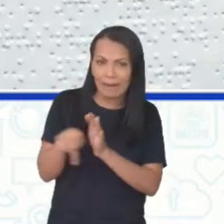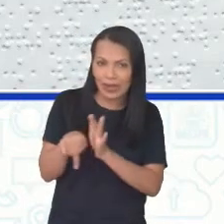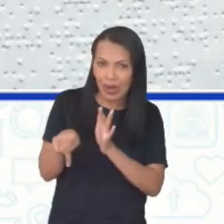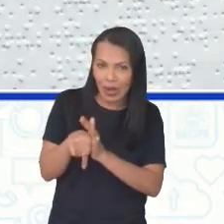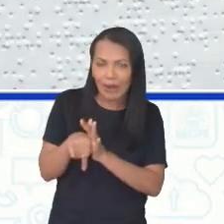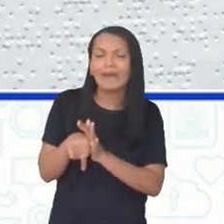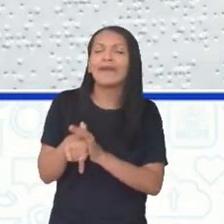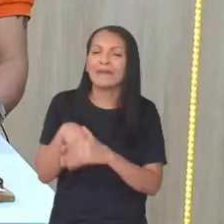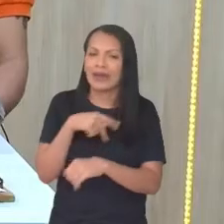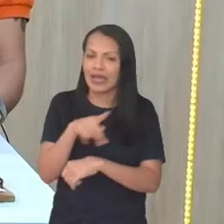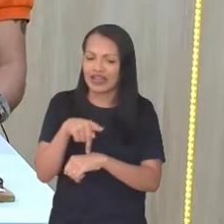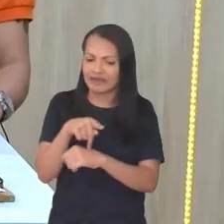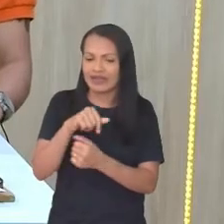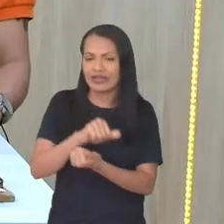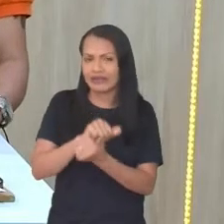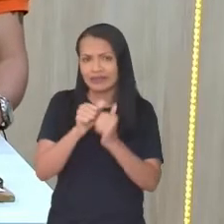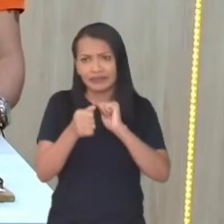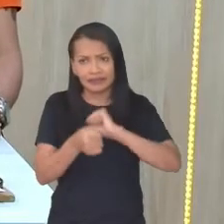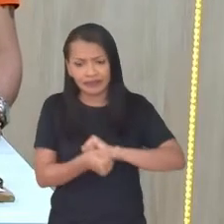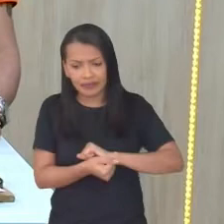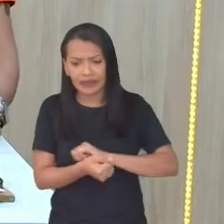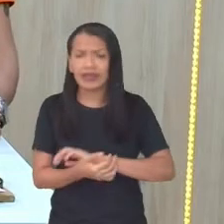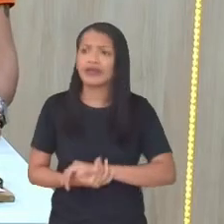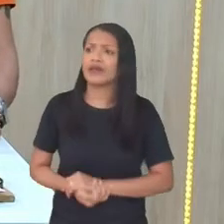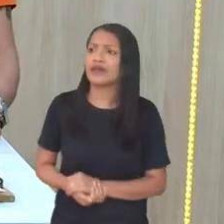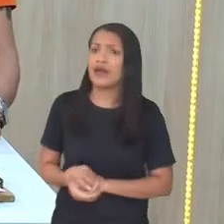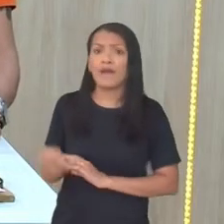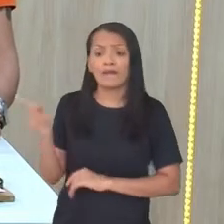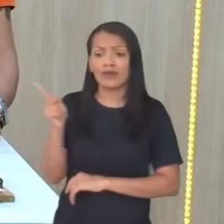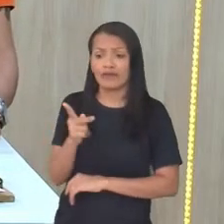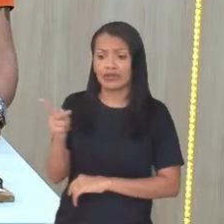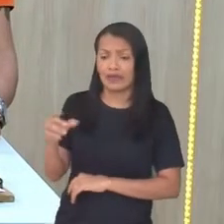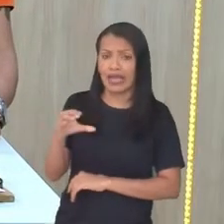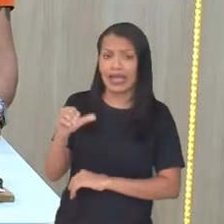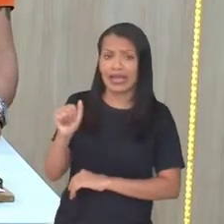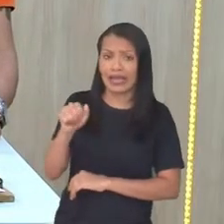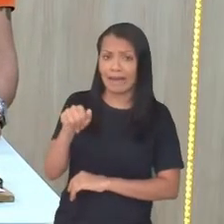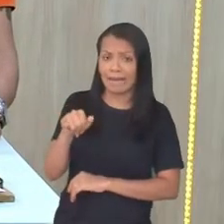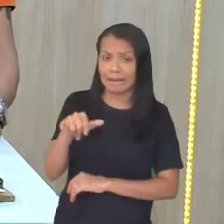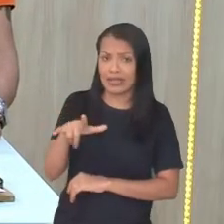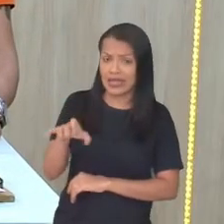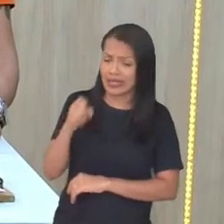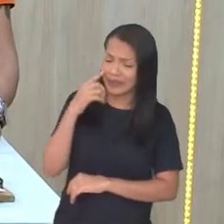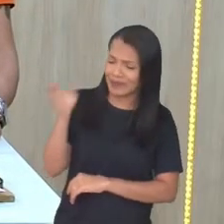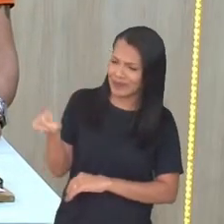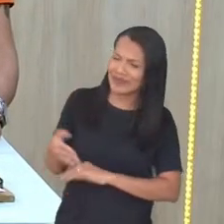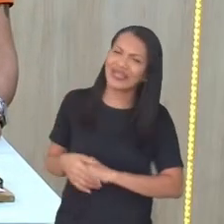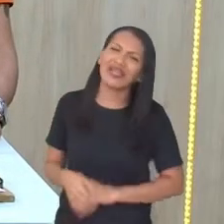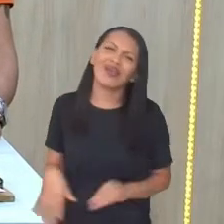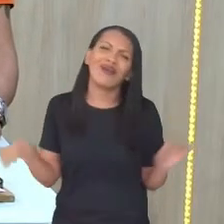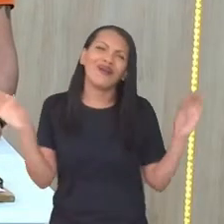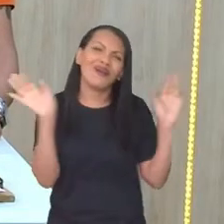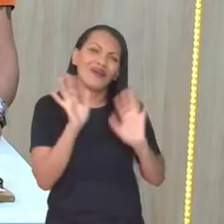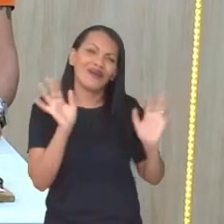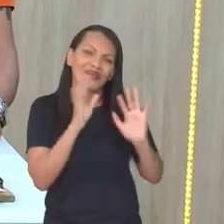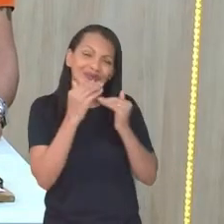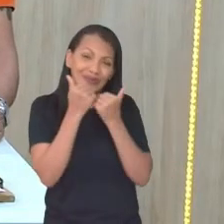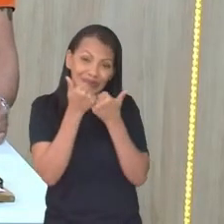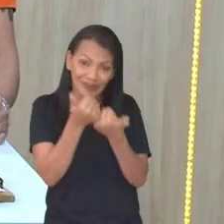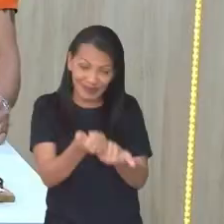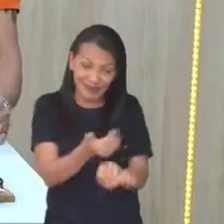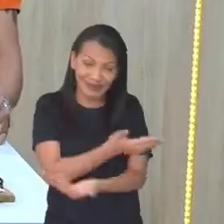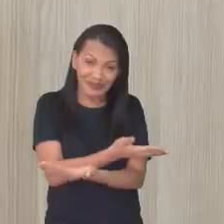adaptação. Professora Camille, você está aí? Estou. Olá, lindezas, tudo